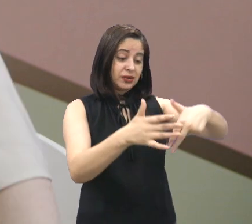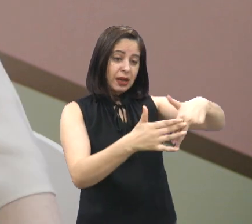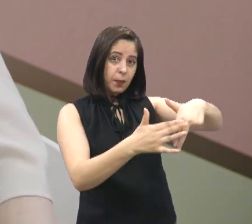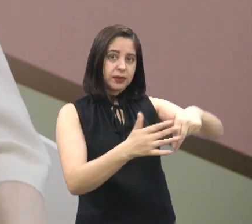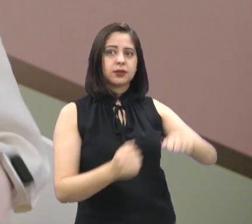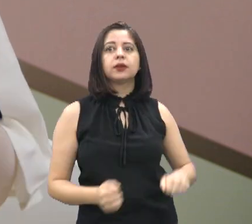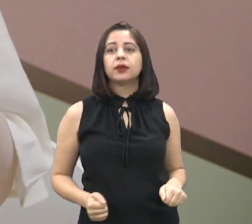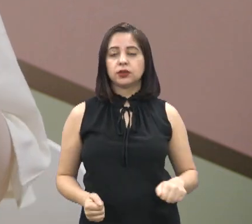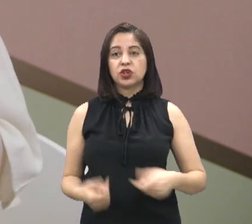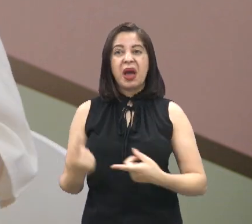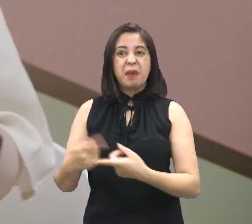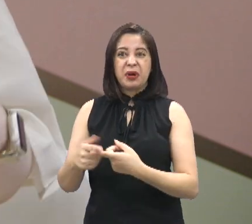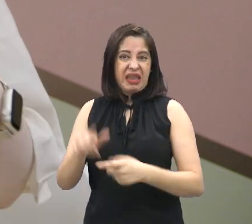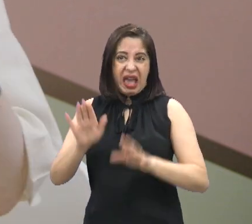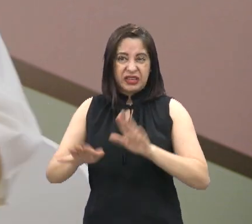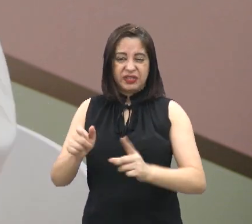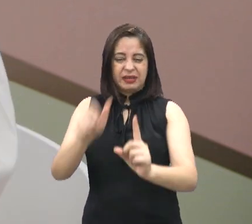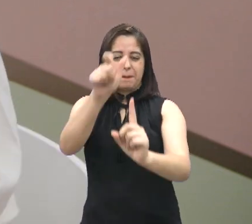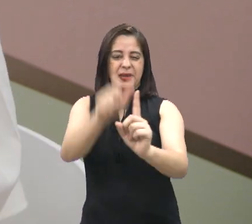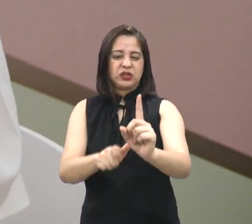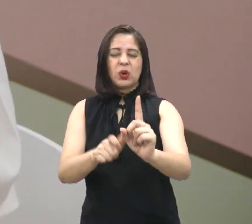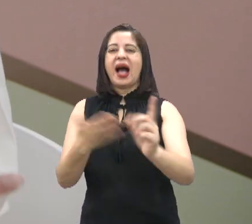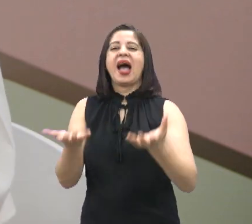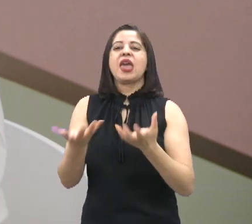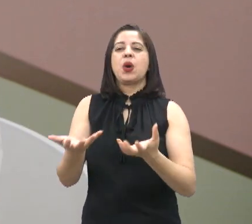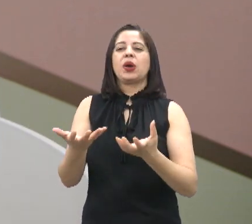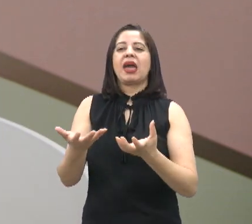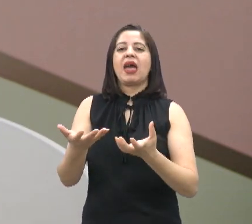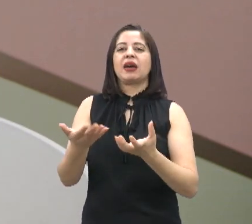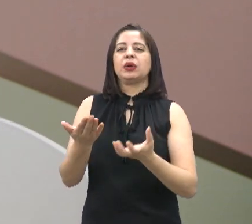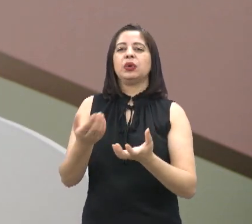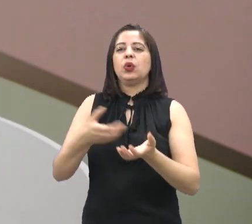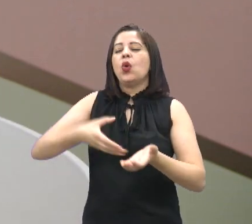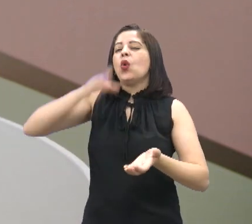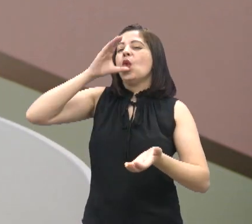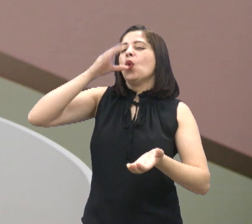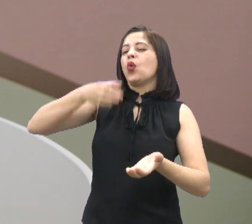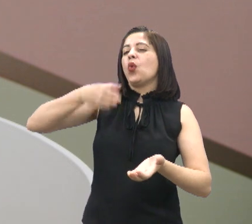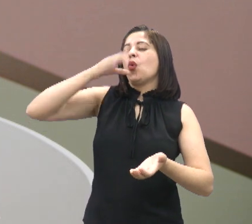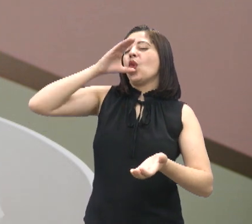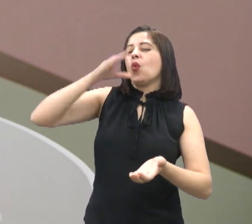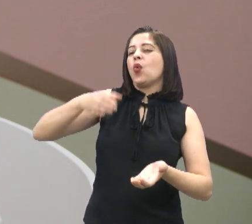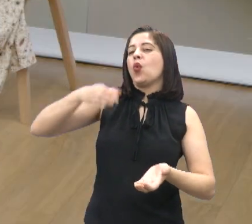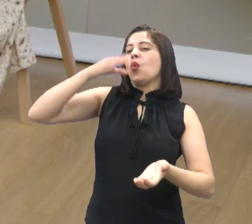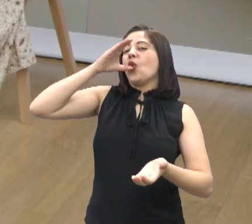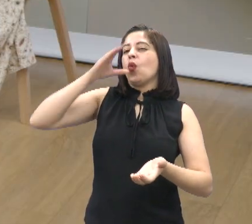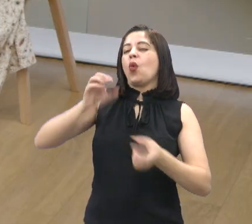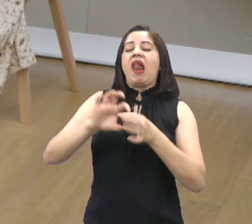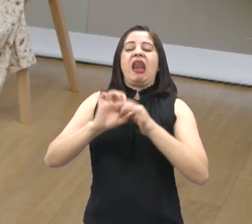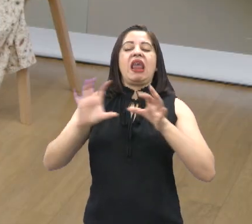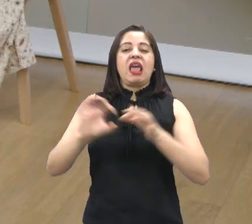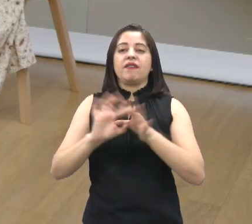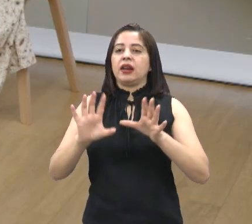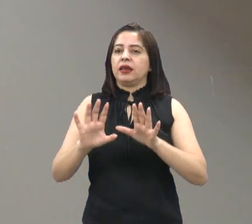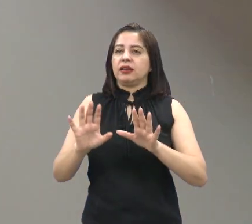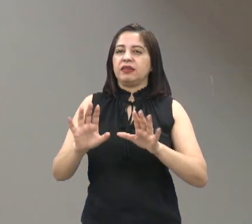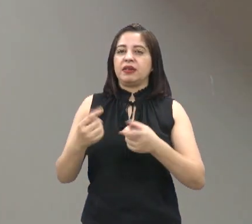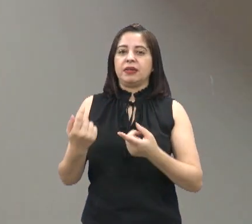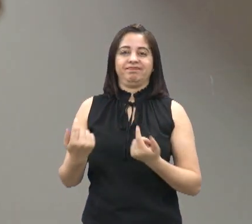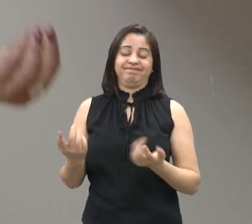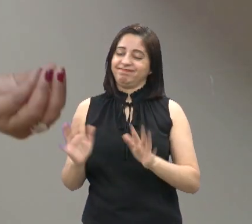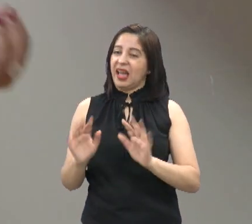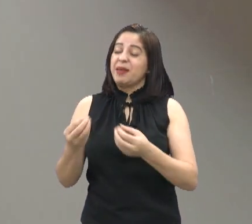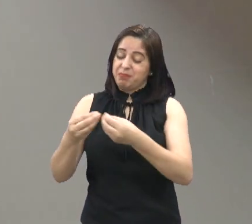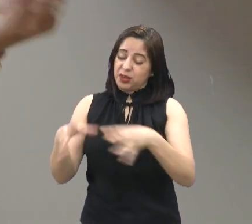suplemento para academia, né, de proteína, de creatina, tudo isso tem que ser avaliado individualmente, né? Com certeza. Porque pode ajudar em um lado e